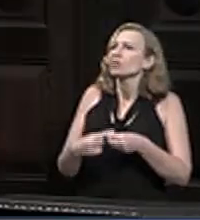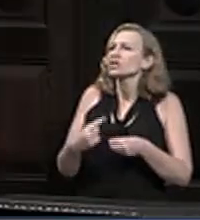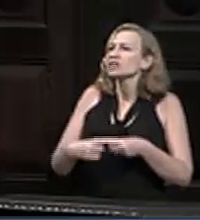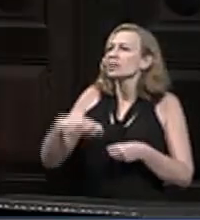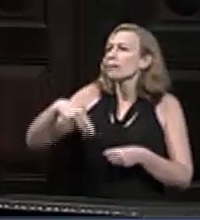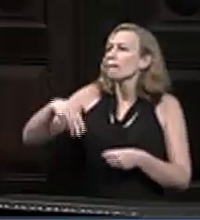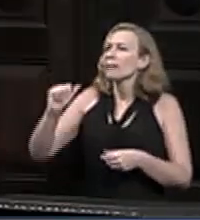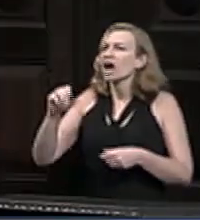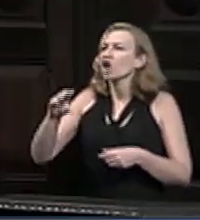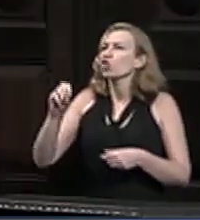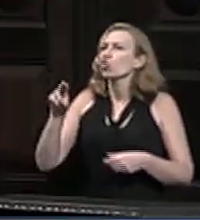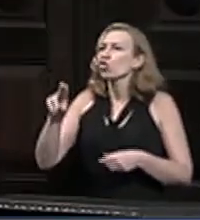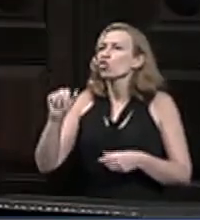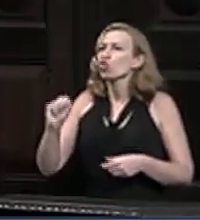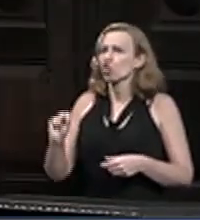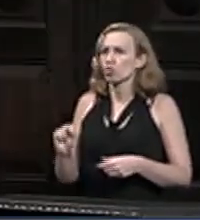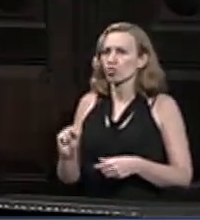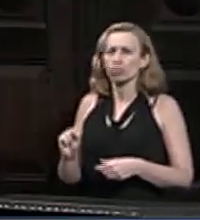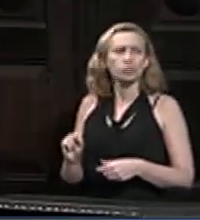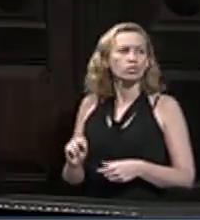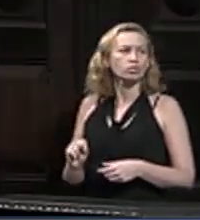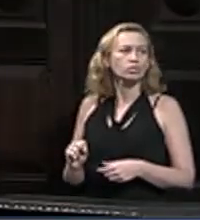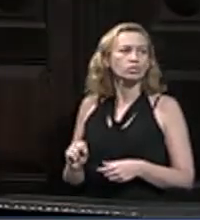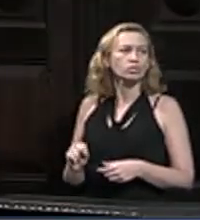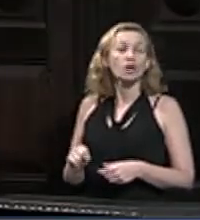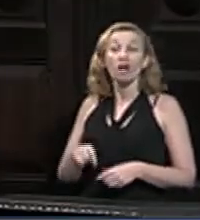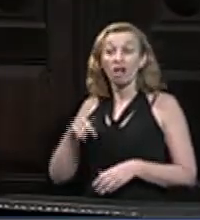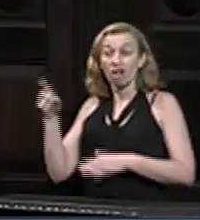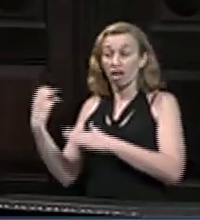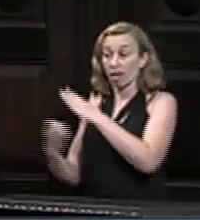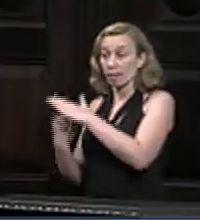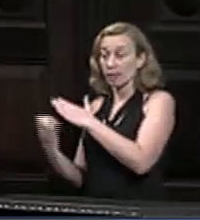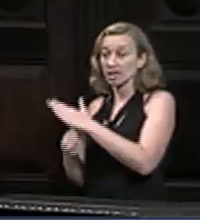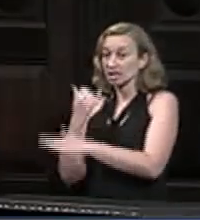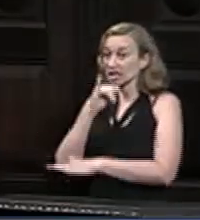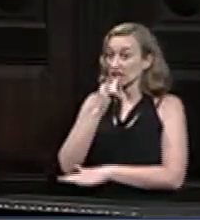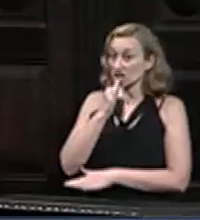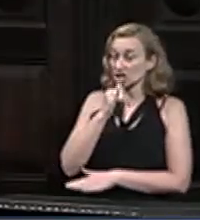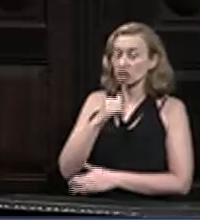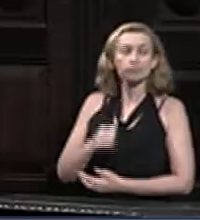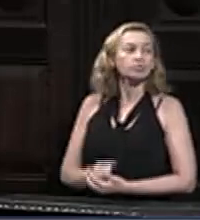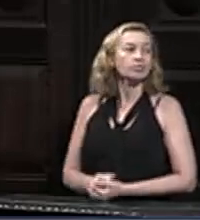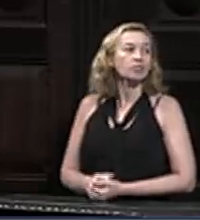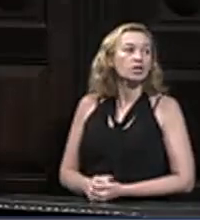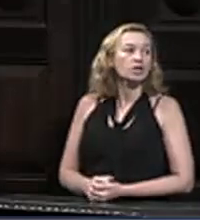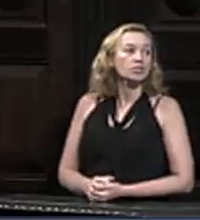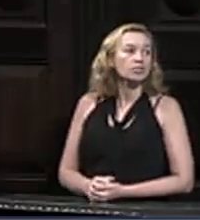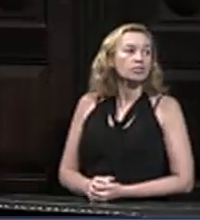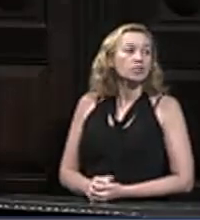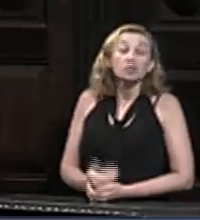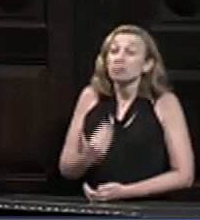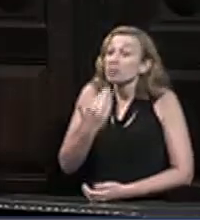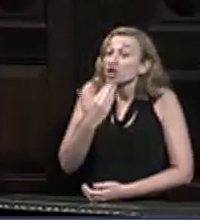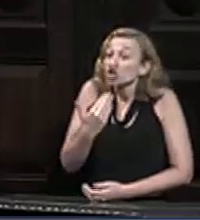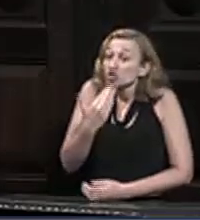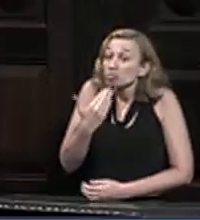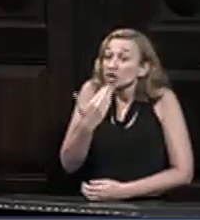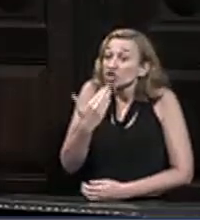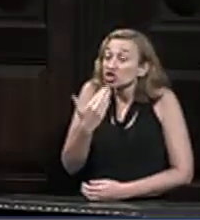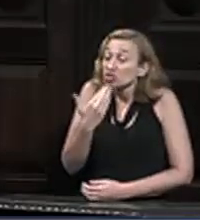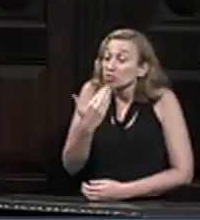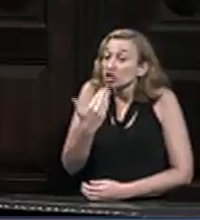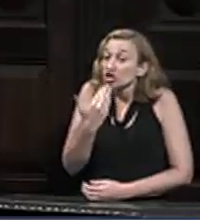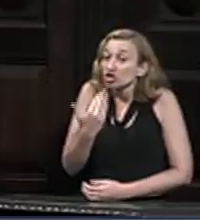A questão envolvia a empresa de energia elétrica. O suplício que a Enel, antiga